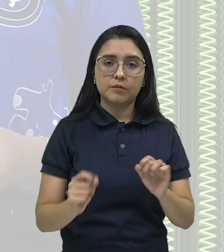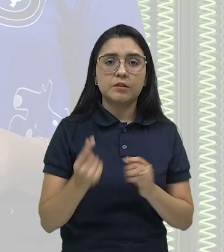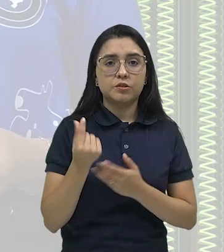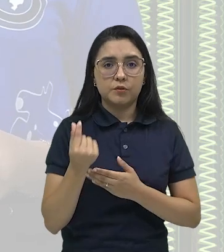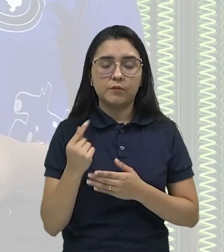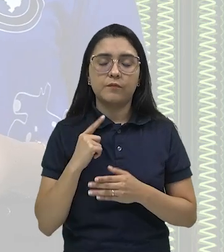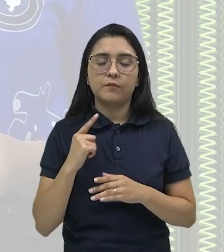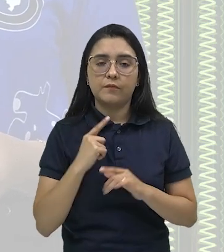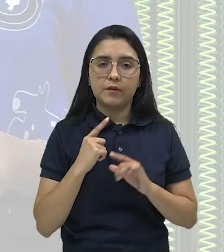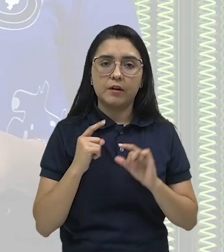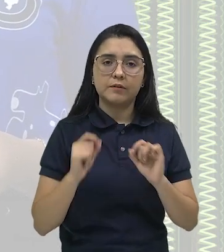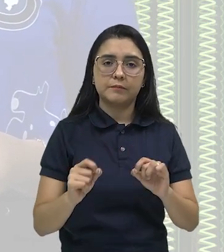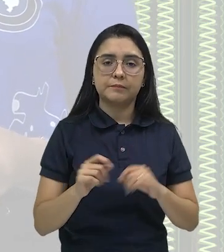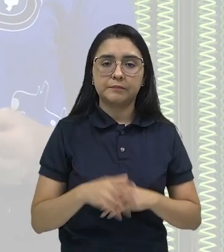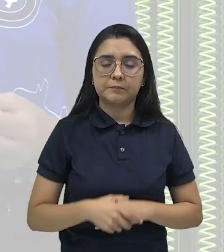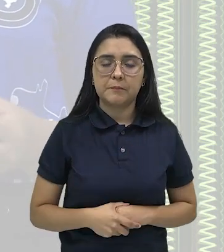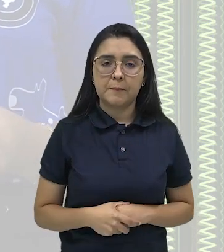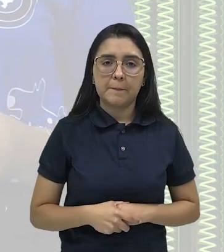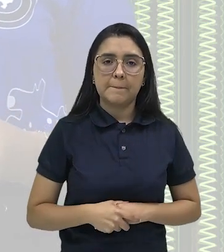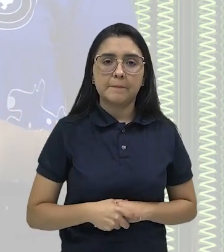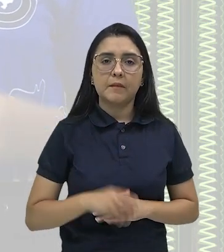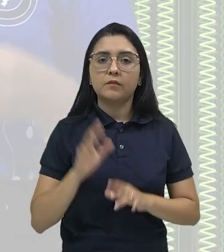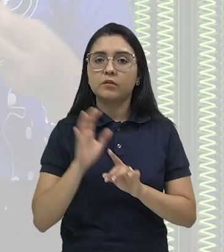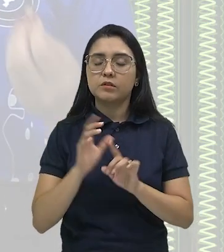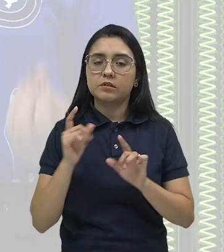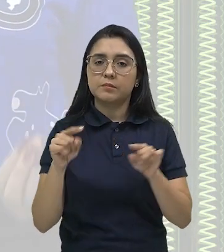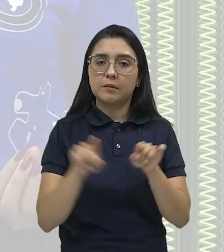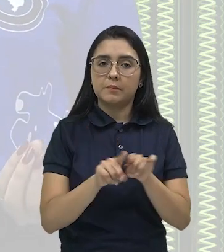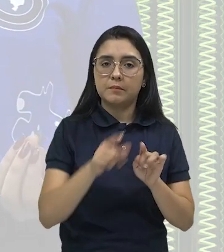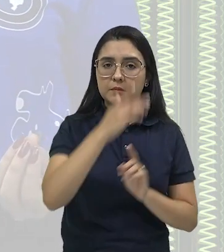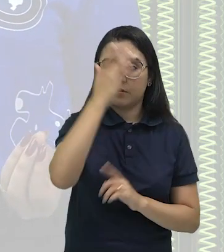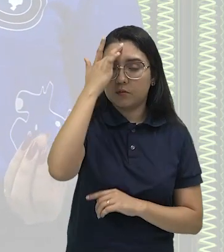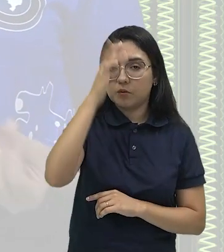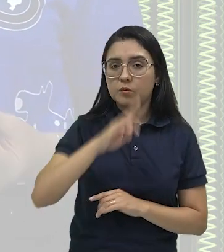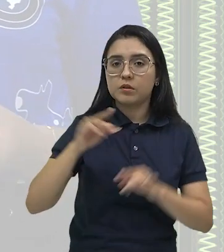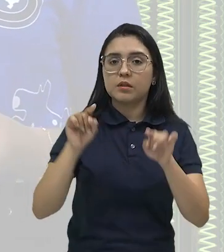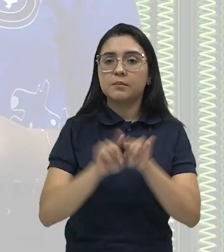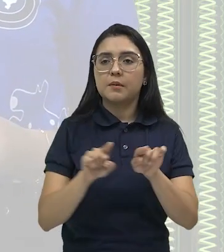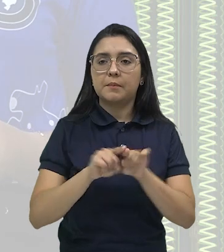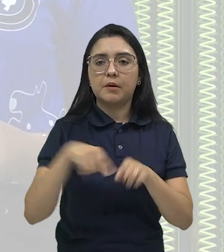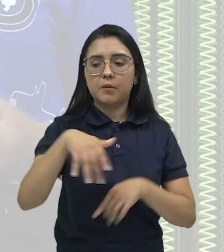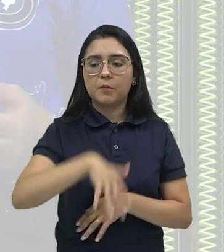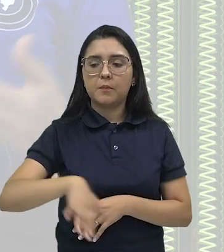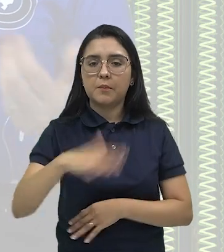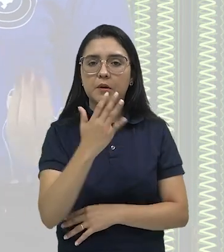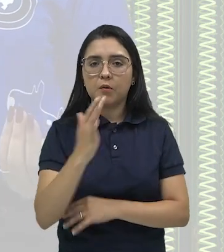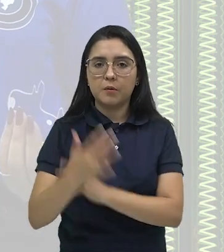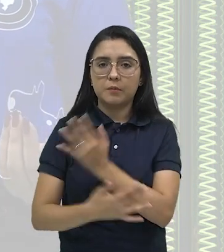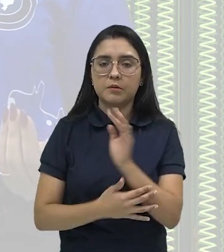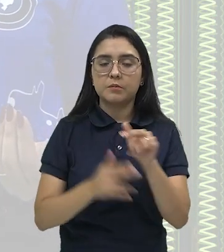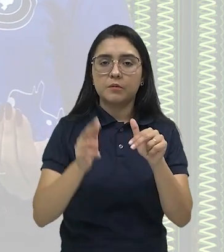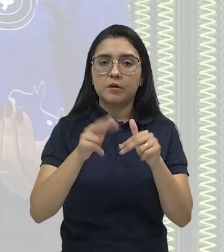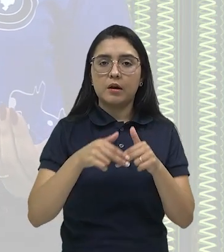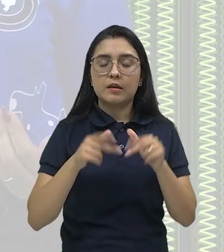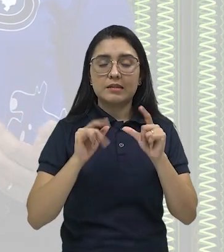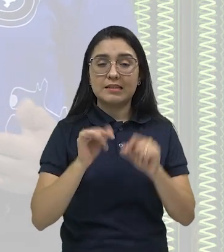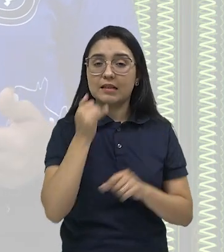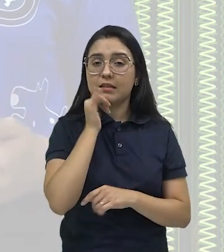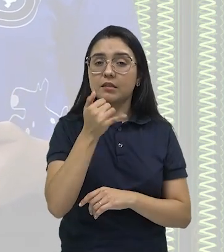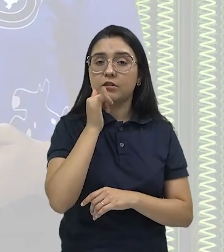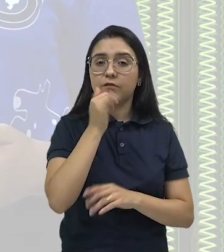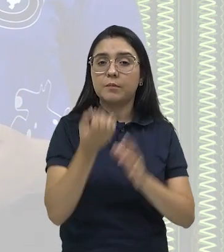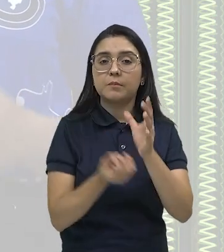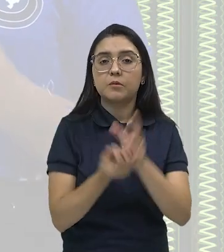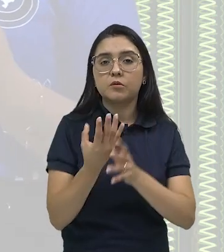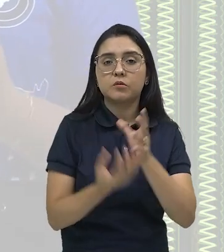diferença para o consumidor e também para o meio ambiente, porque afinal de contas essa eletricidade foi gerada